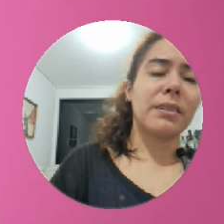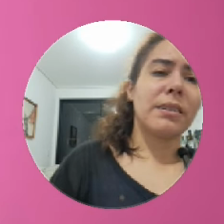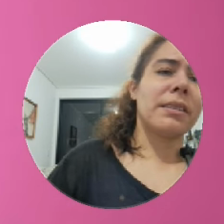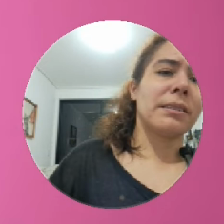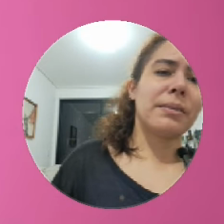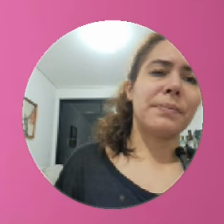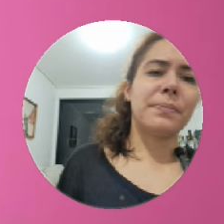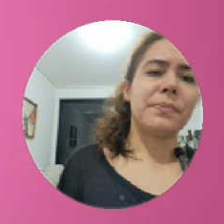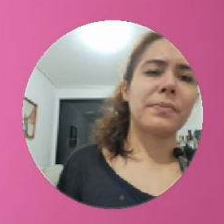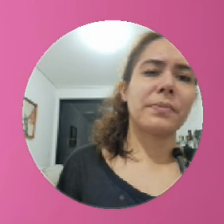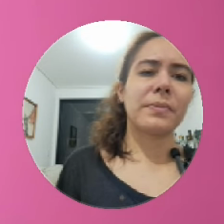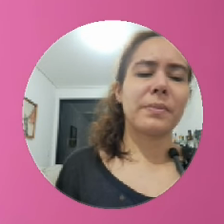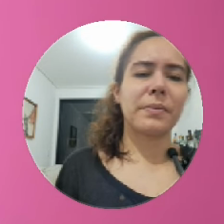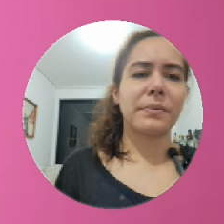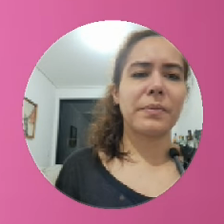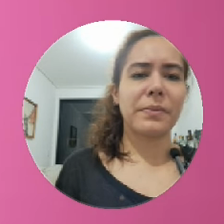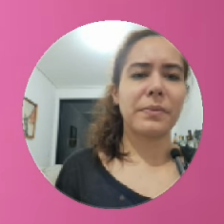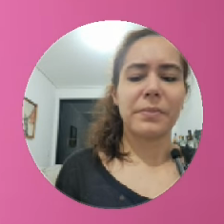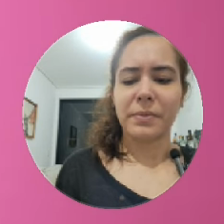Passado? Peraí, não é possível.